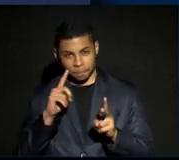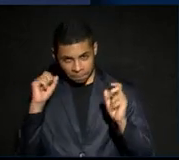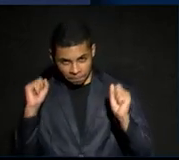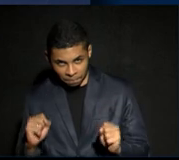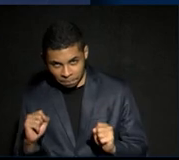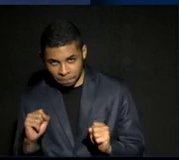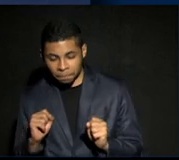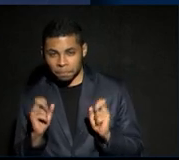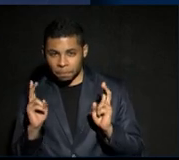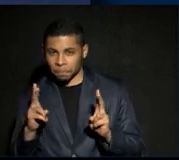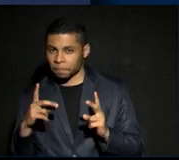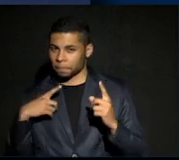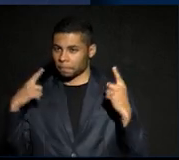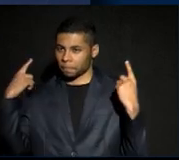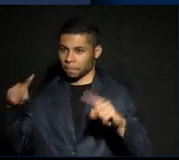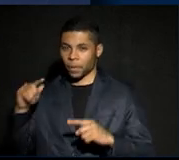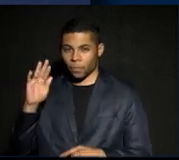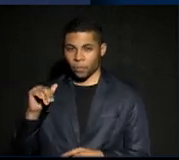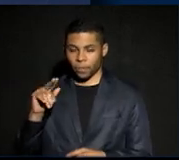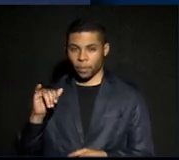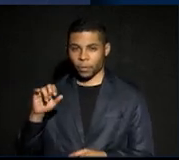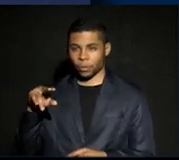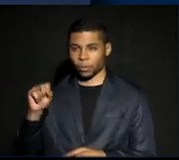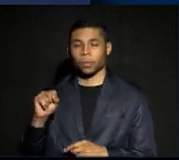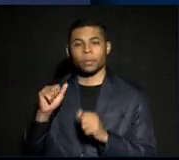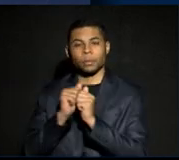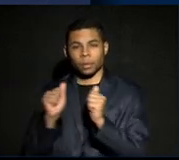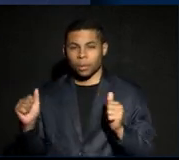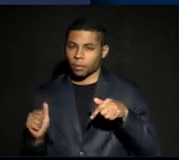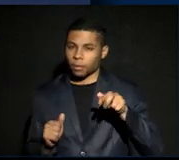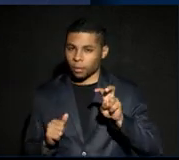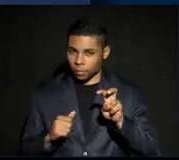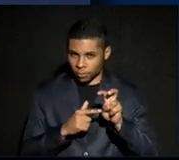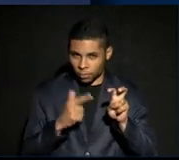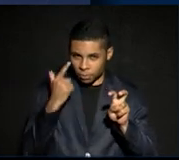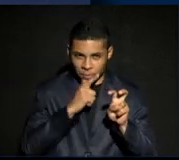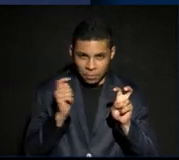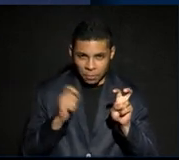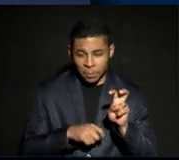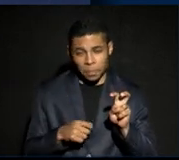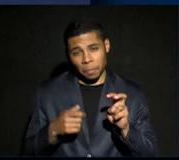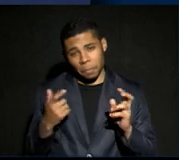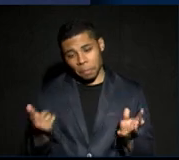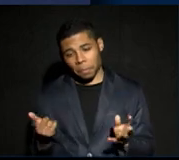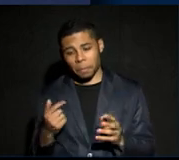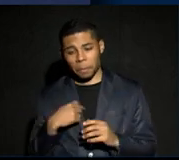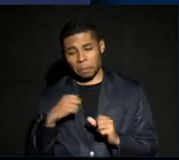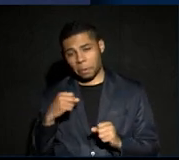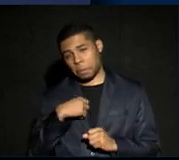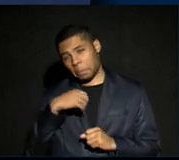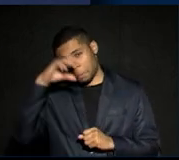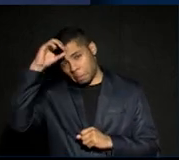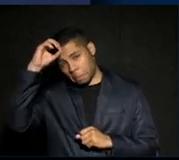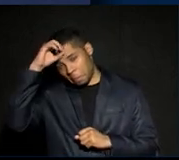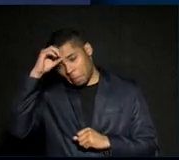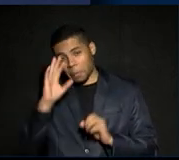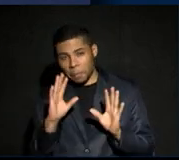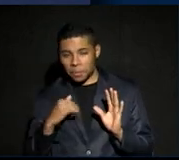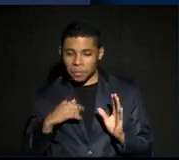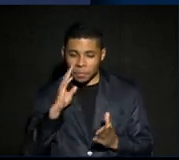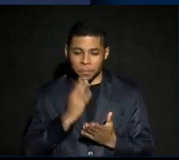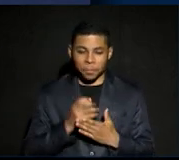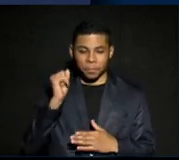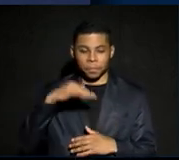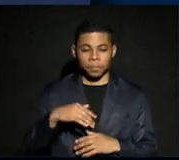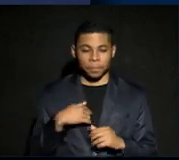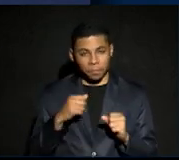pode soar rocas e afetar financial conditions sem entregar os 75? Eu posso ser um sujeito ingênuo, mas eu ainda acredito que sim, se ele